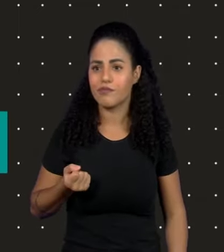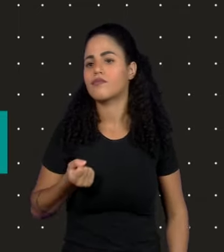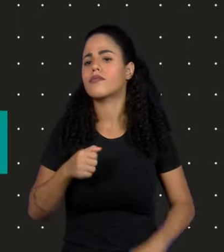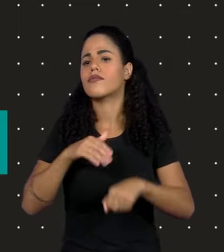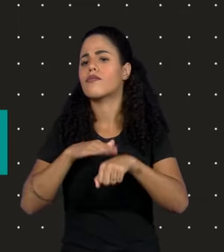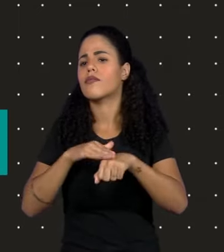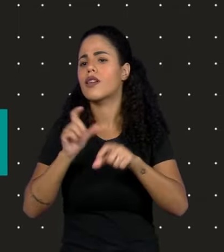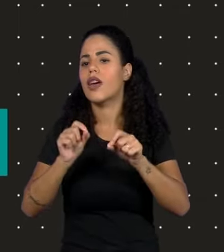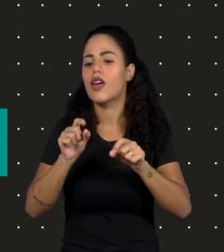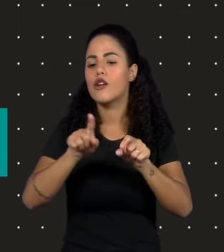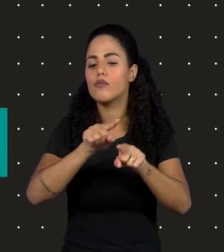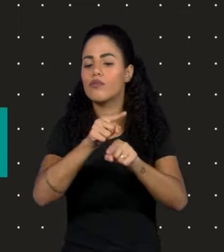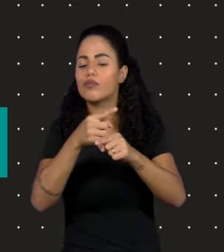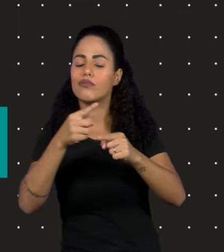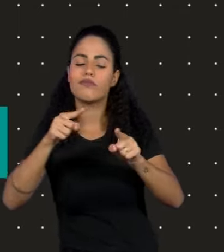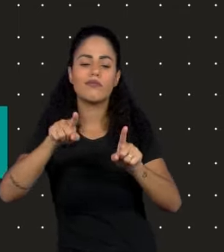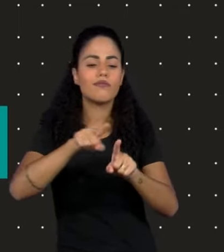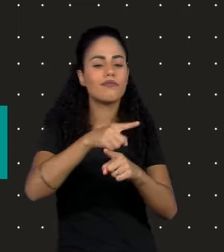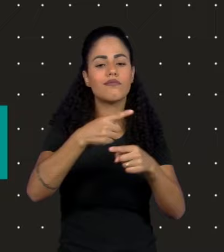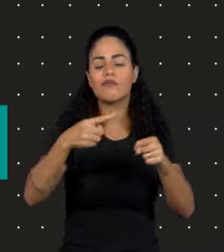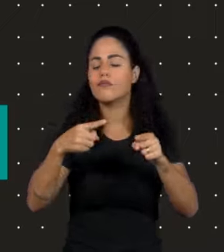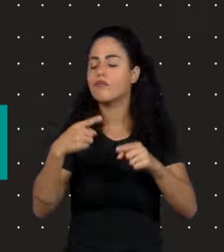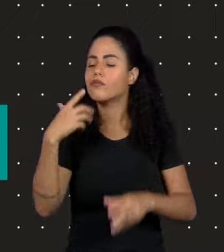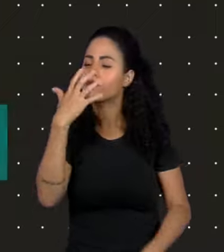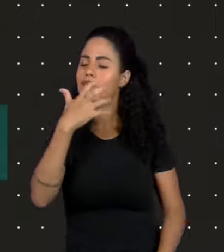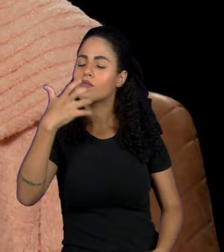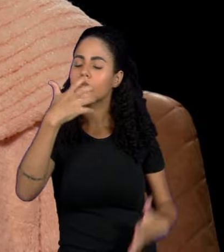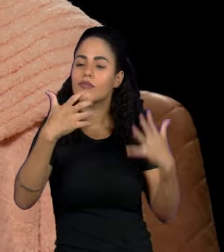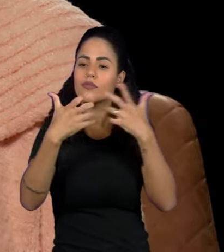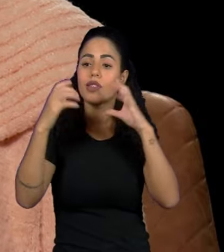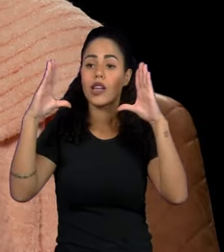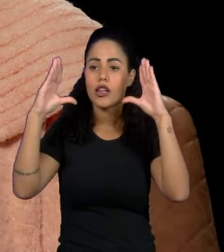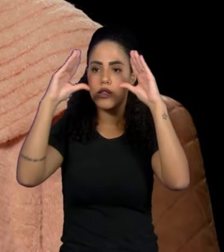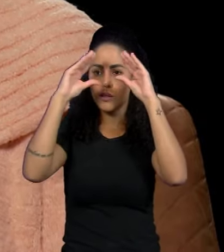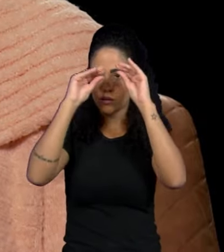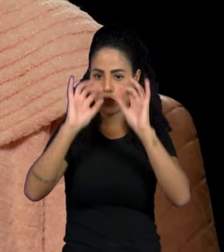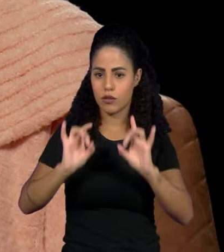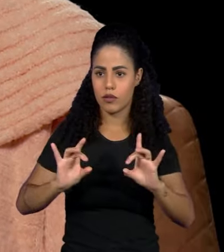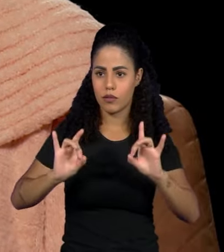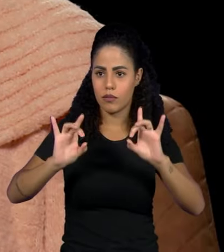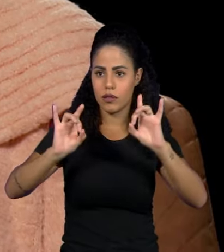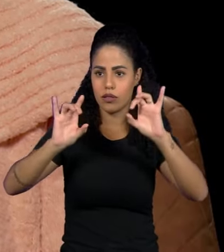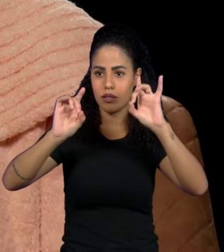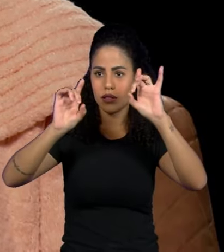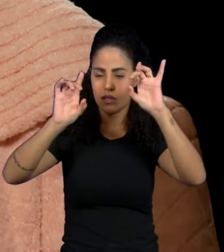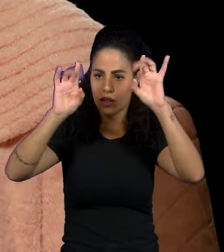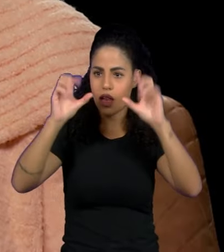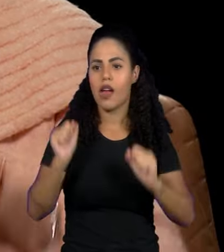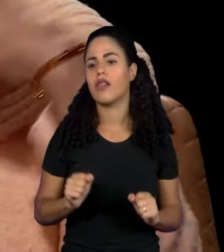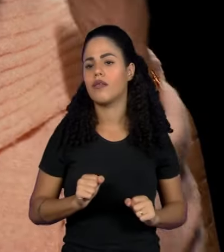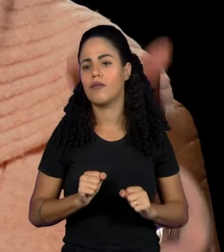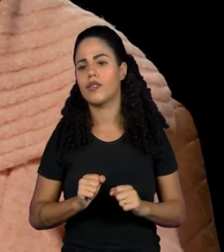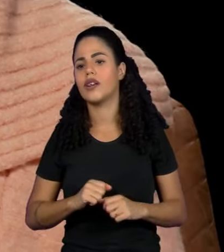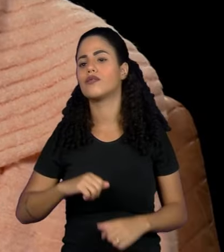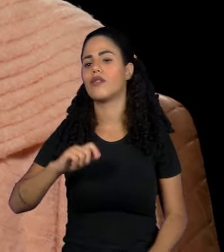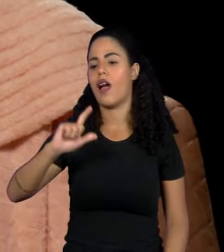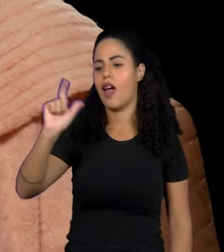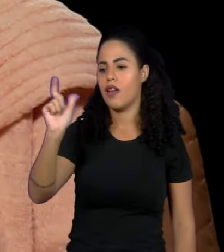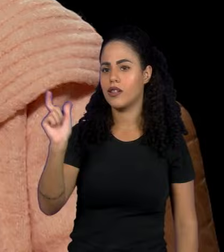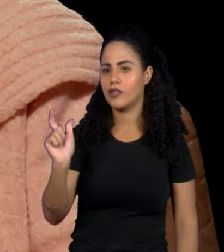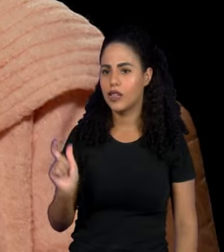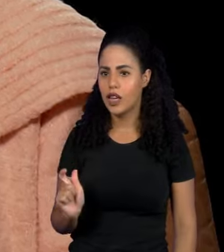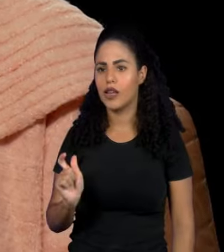fazendo os musicais na Noite de Gala. E aí eu tinha que entrevistar em francês, em alemão, em inglês e traduzir